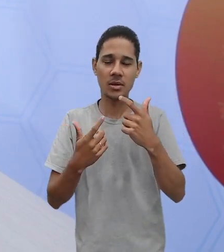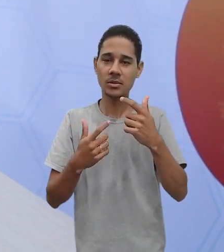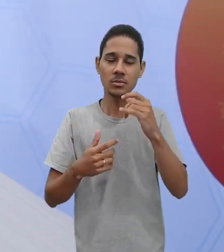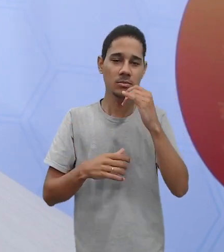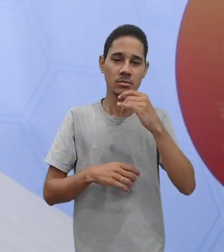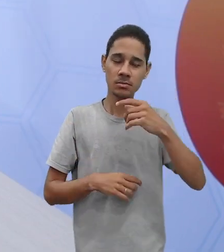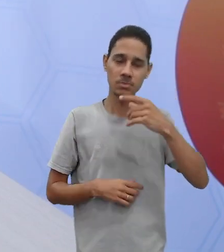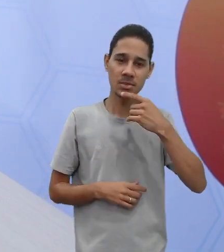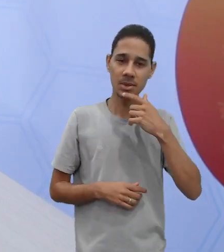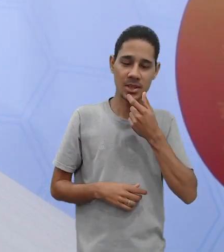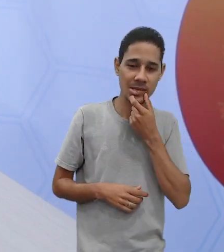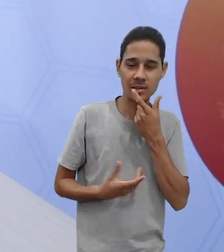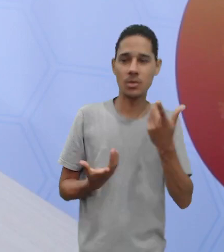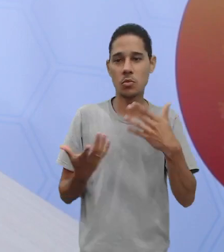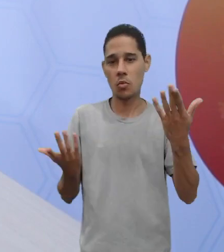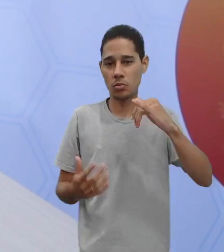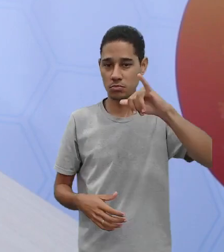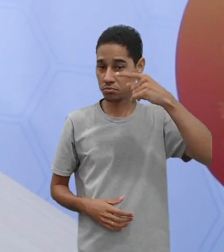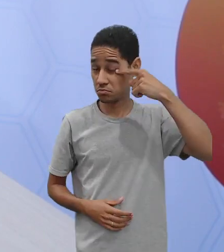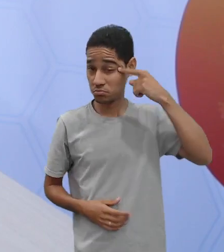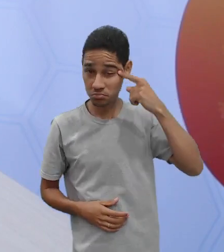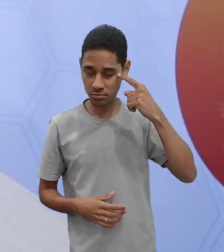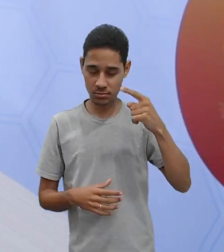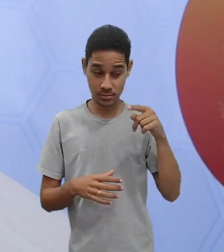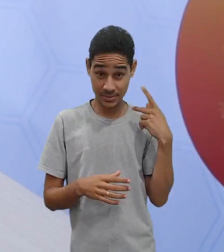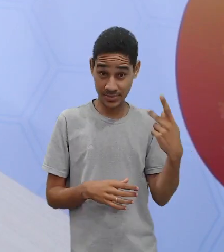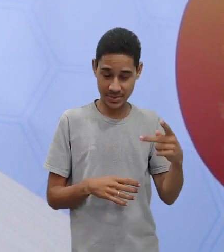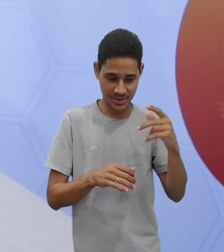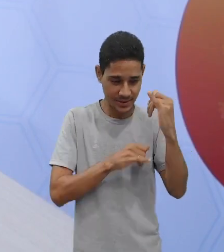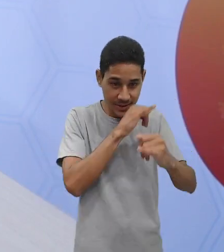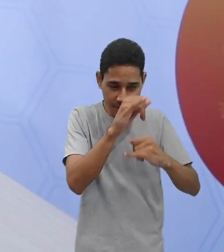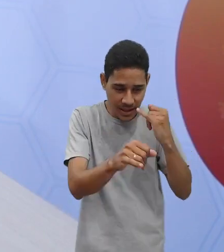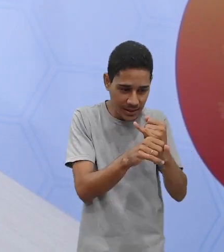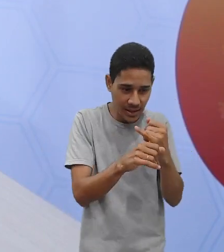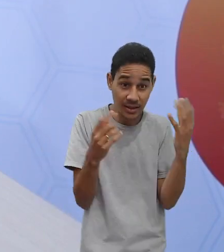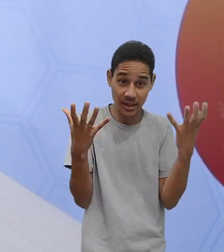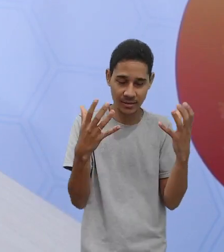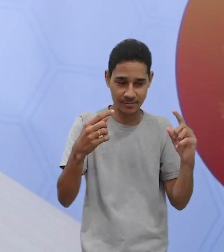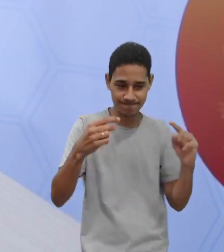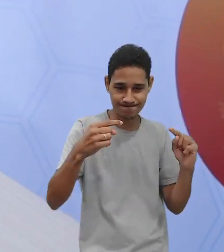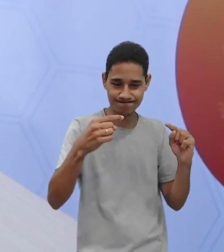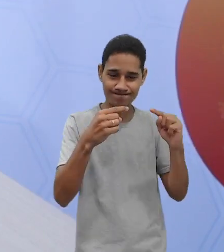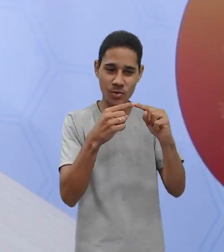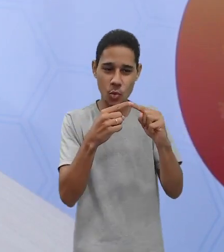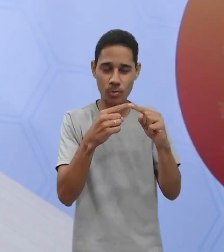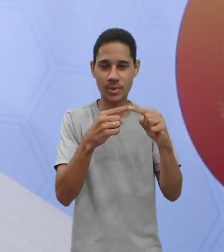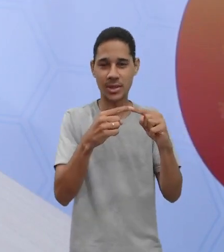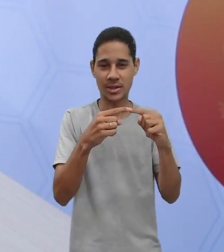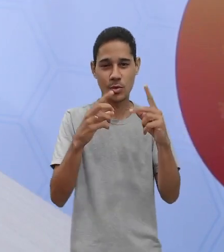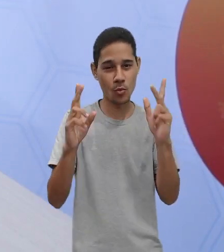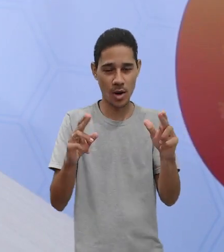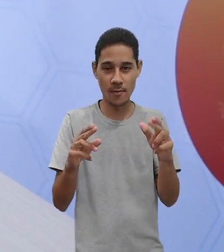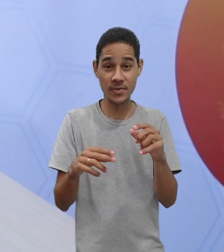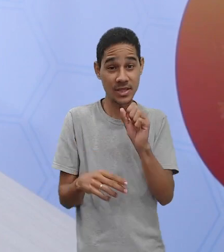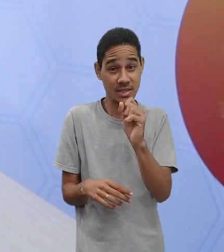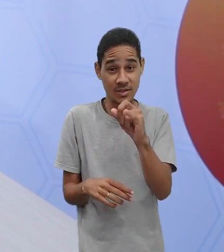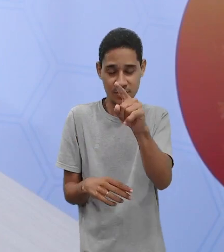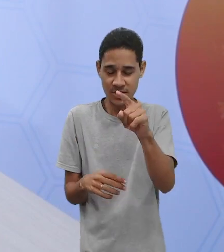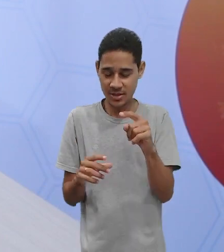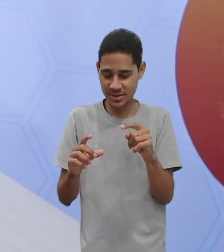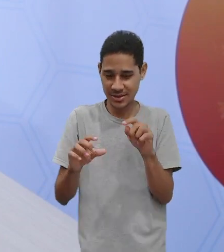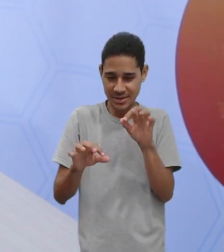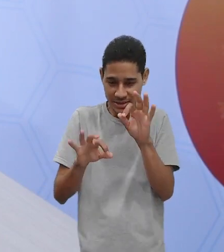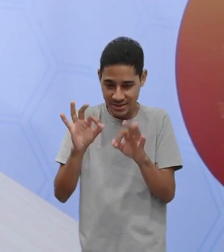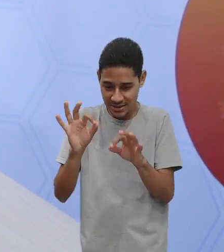por exemplo, o site vai tentar se adequar àquela linguagem. Então, se você não define o chasset correto, vai aparecer